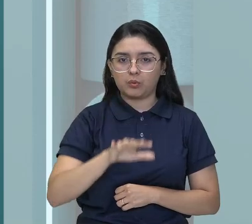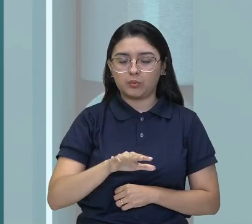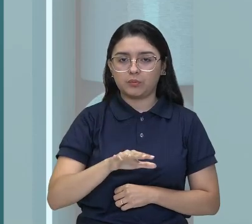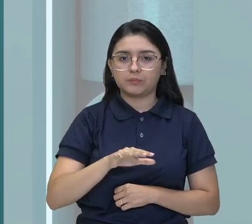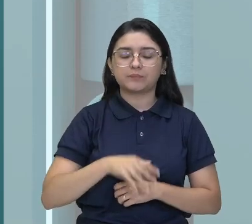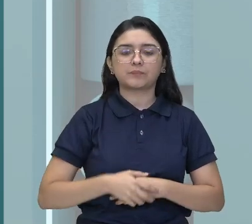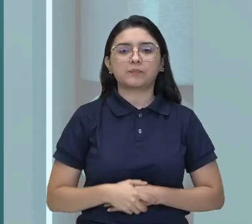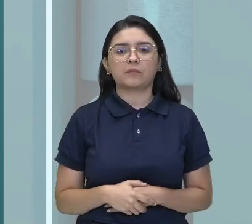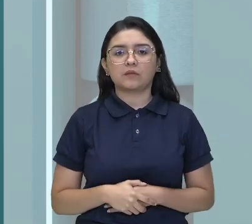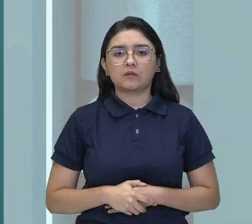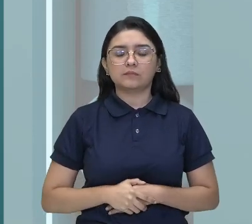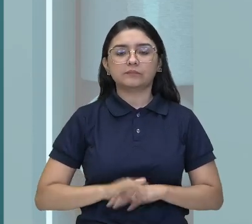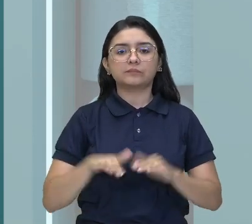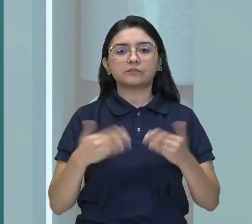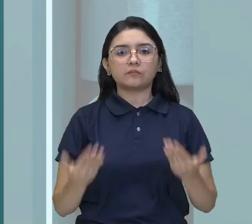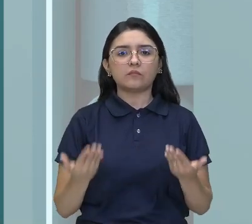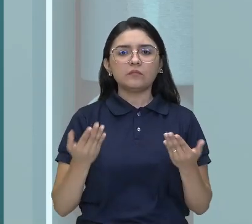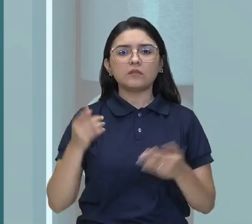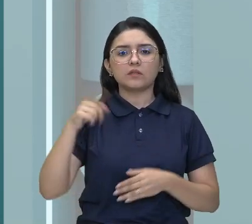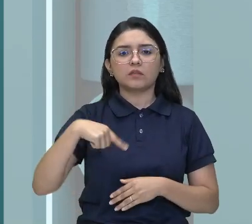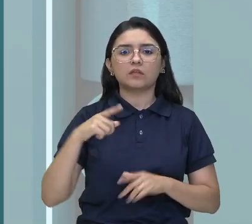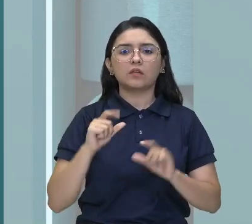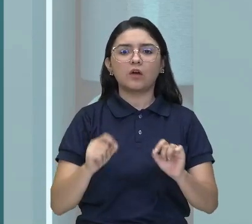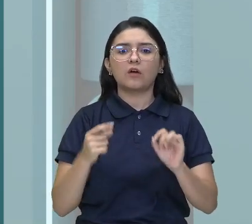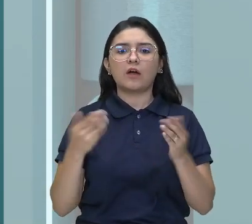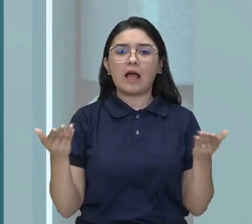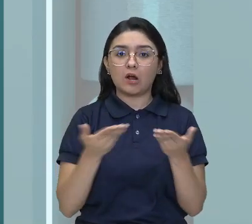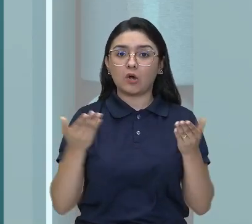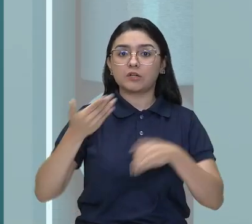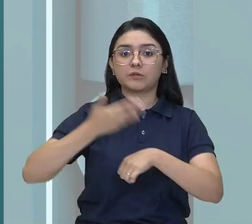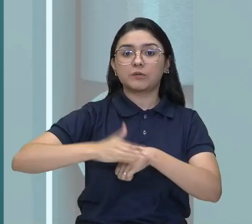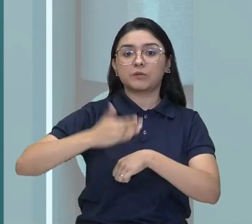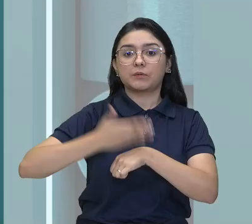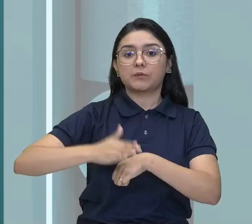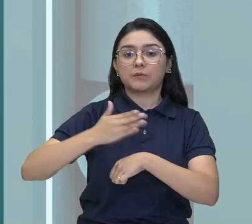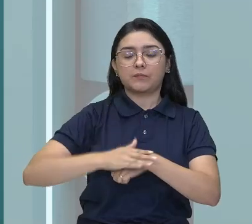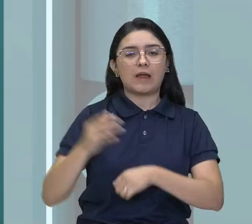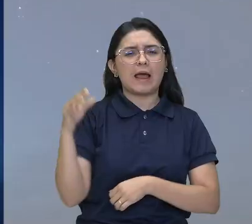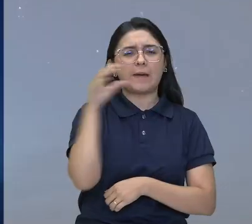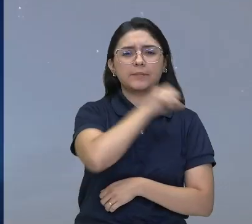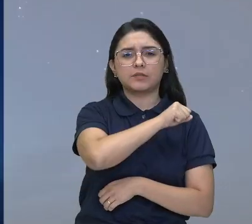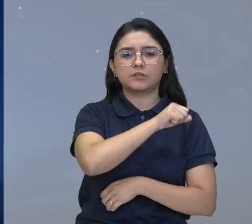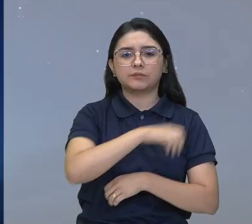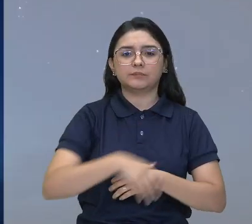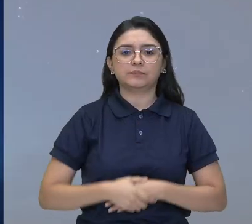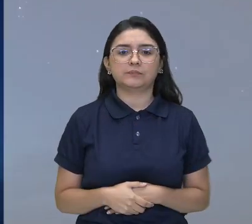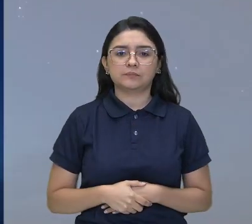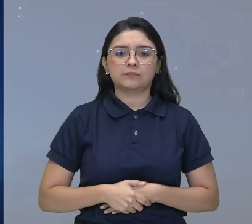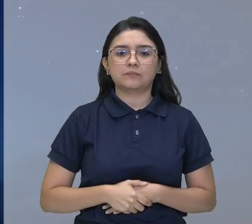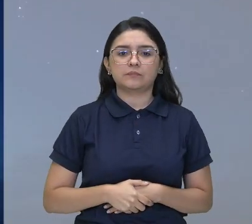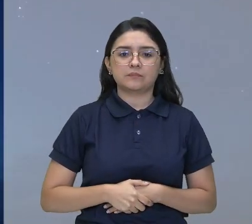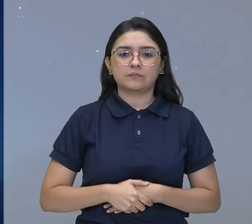expira, tá? Então eu trouxe para vocês aqui, nós vamos fazer esse exercício rapidinho. Vamos lá?